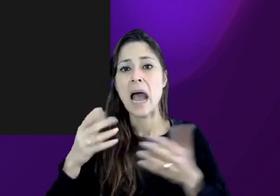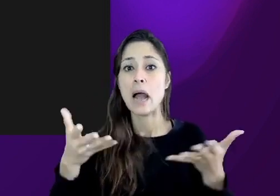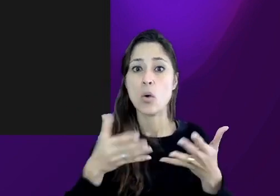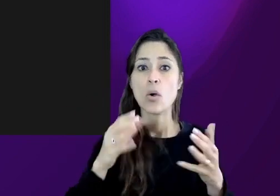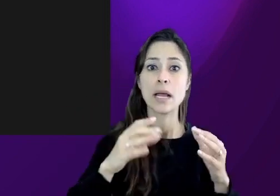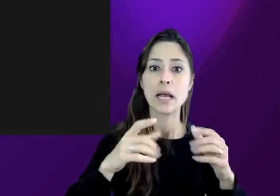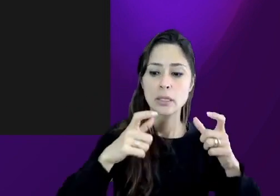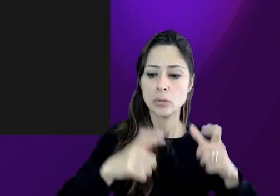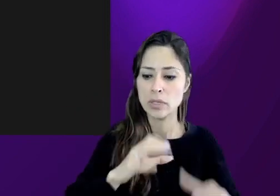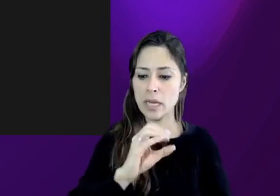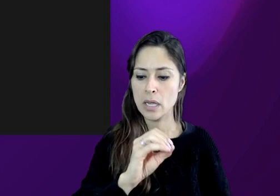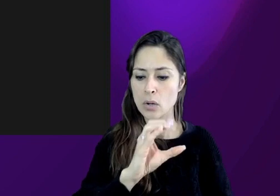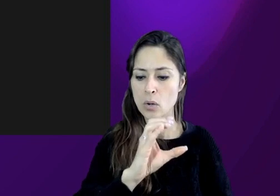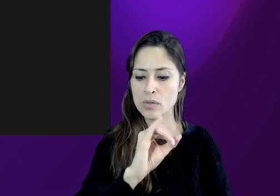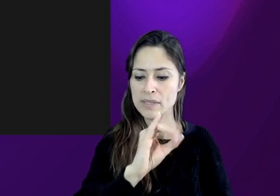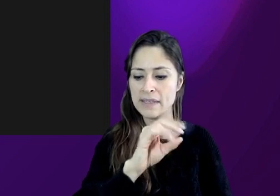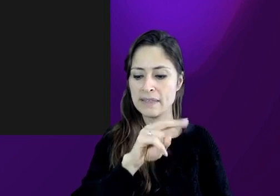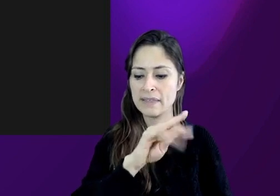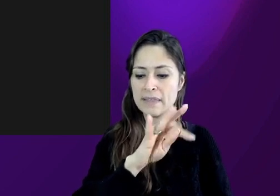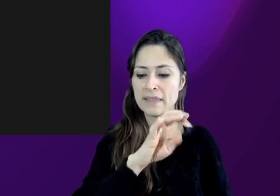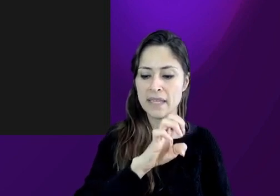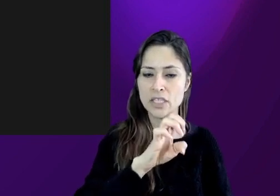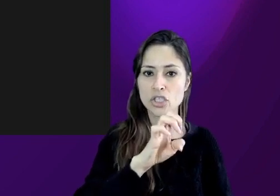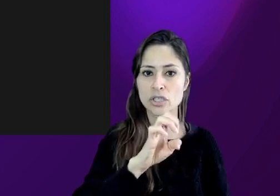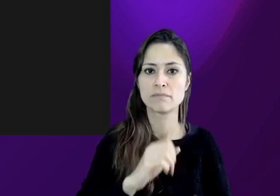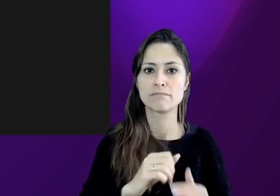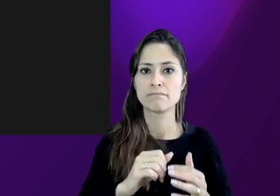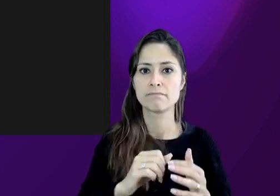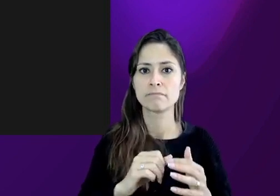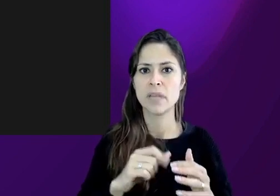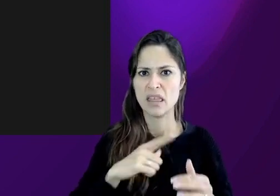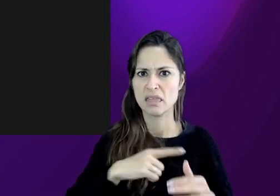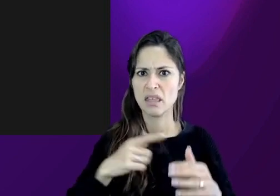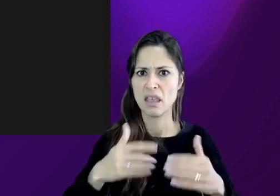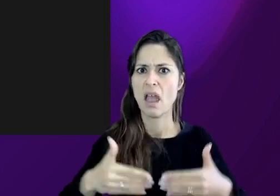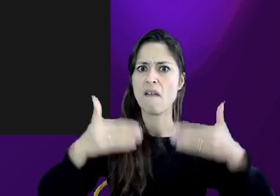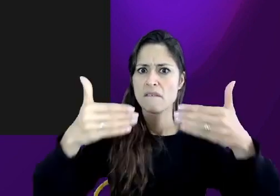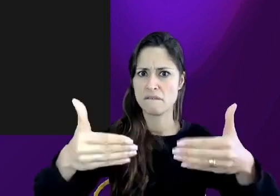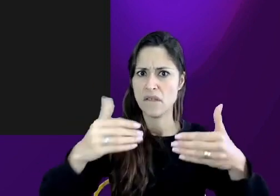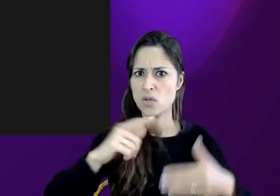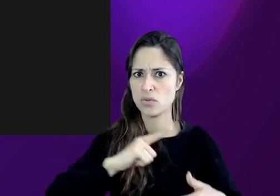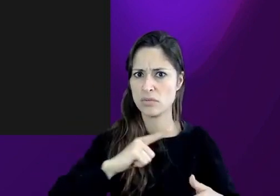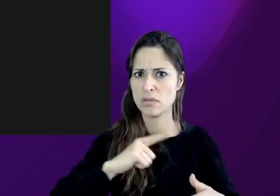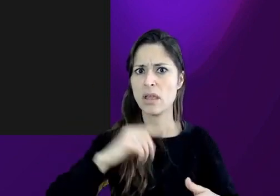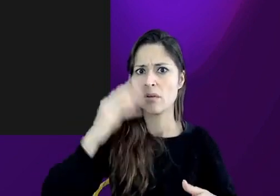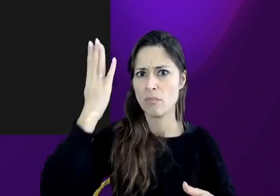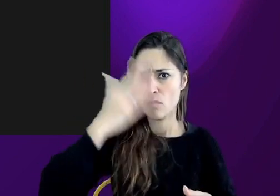ousar um pouquinho nessa área. E teve algum avanço nisso? Estamos conseguindo provar que